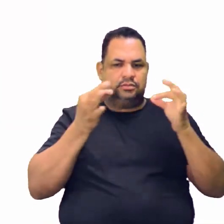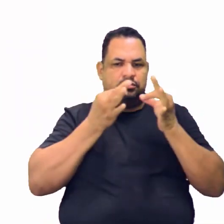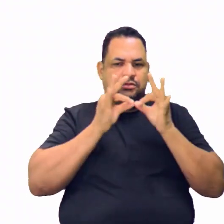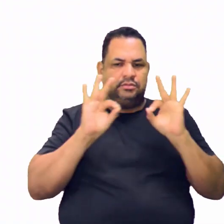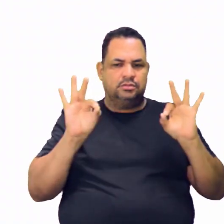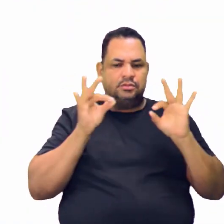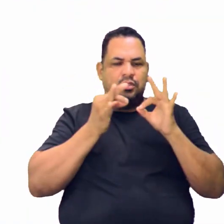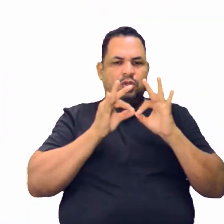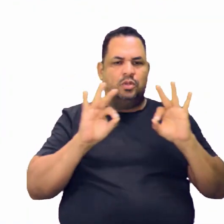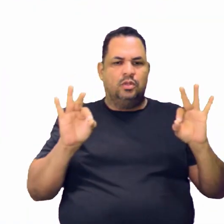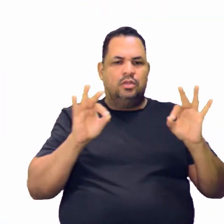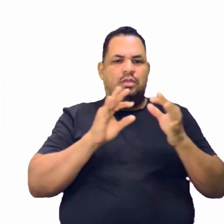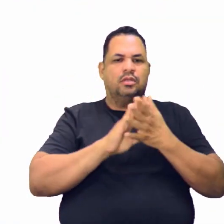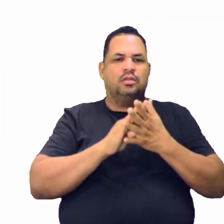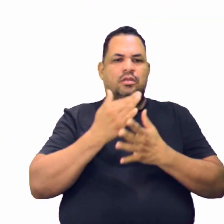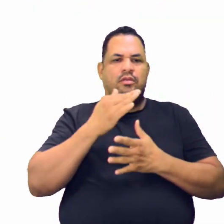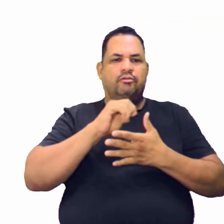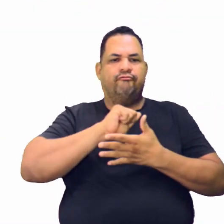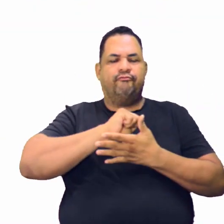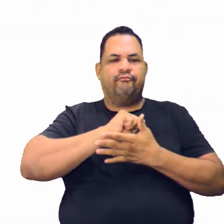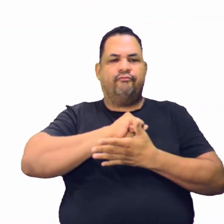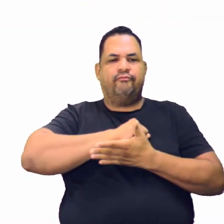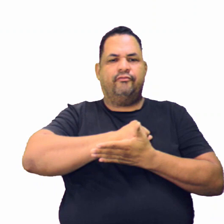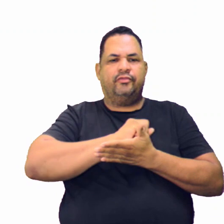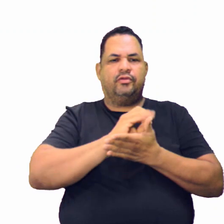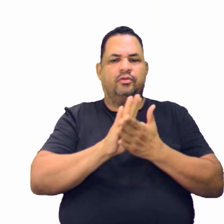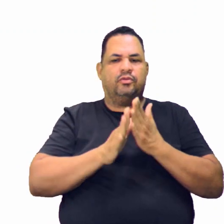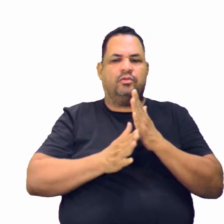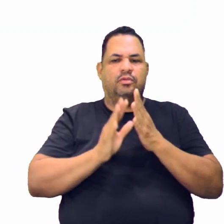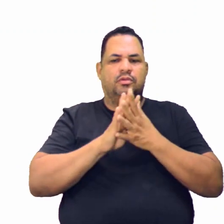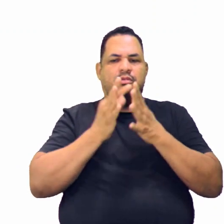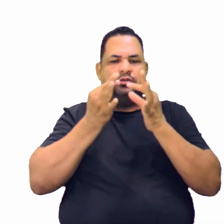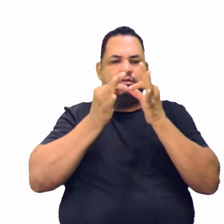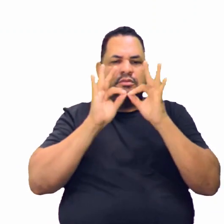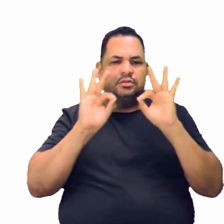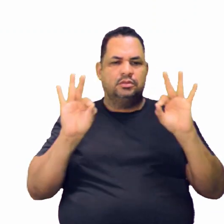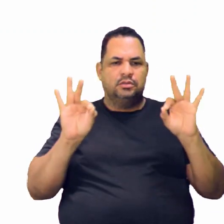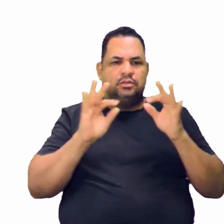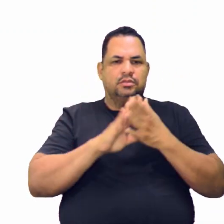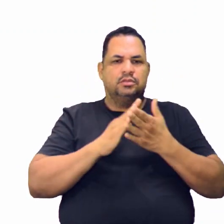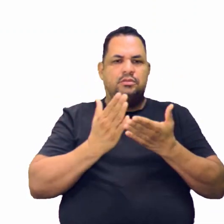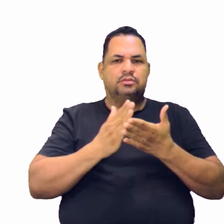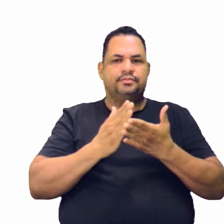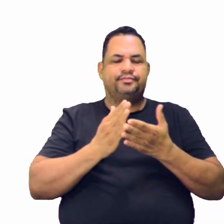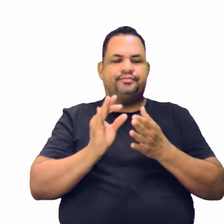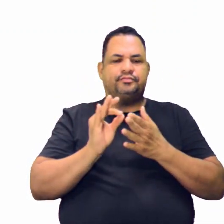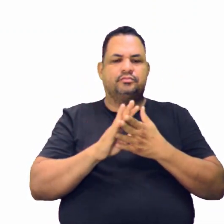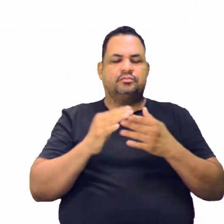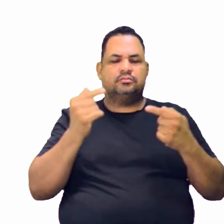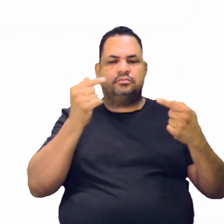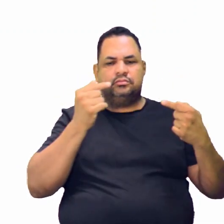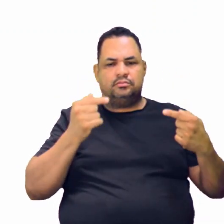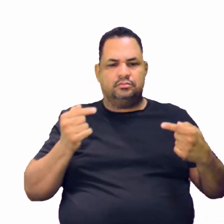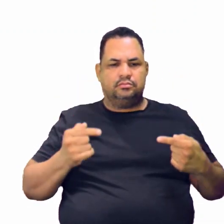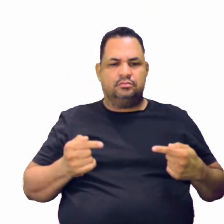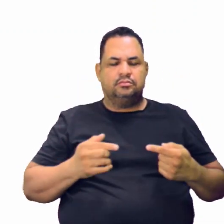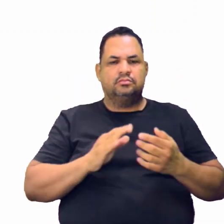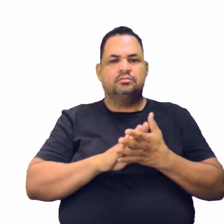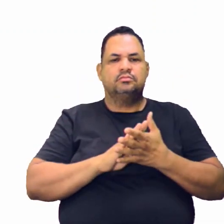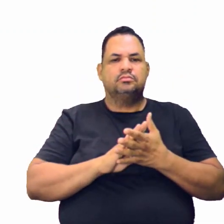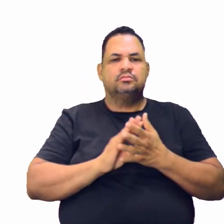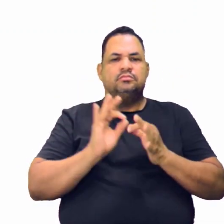de sintaxe ou figuras de quê? De construção. O que vai acontecer, amada? Vai estar diretamente relacionada